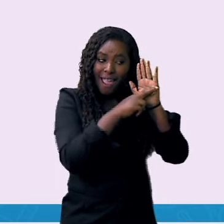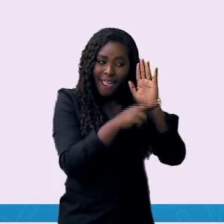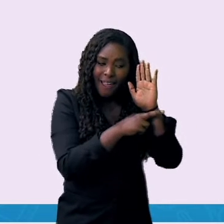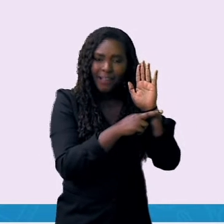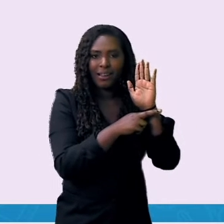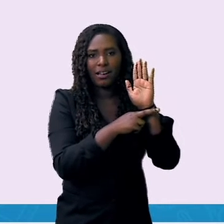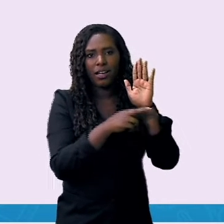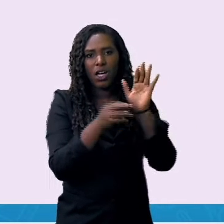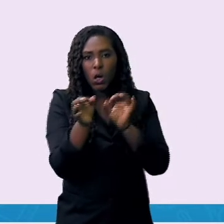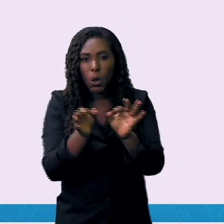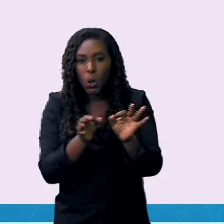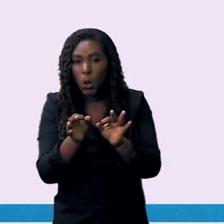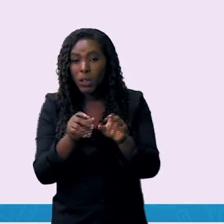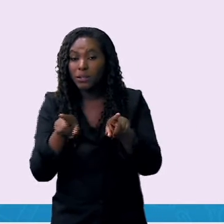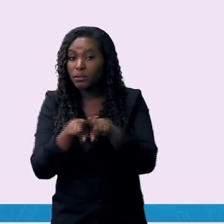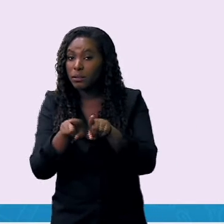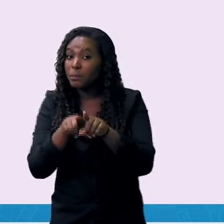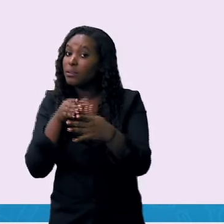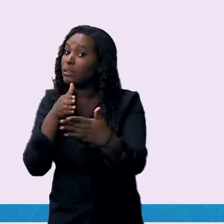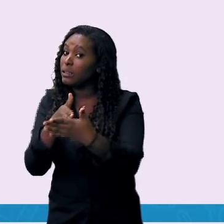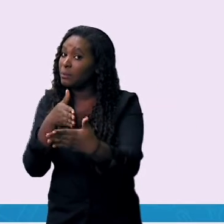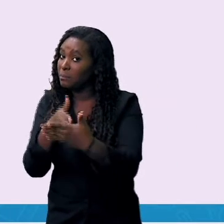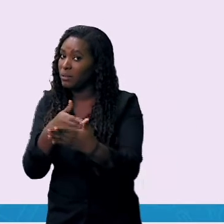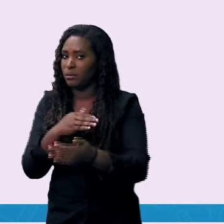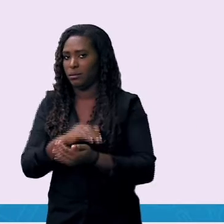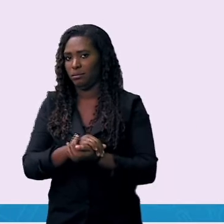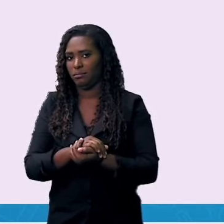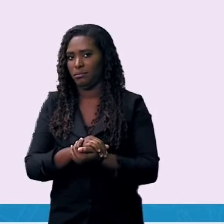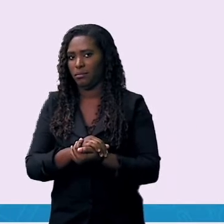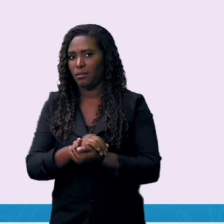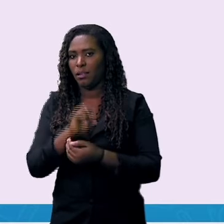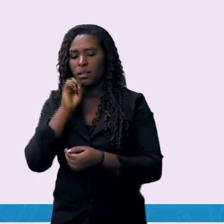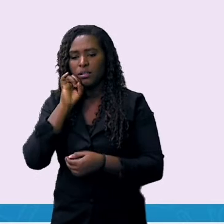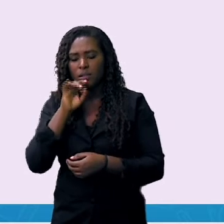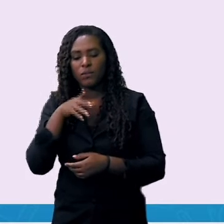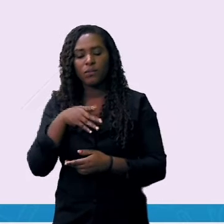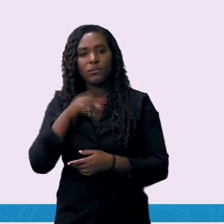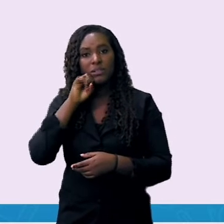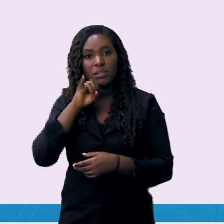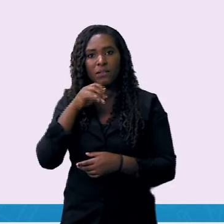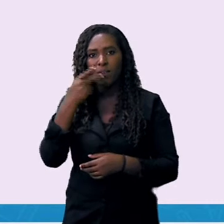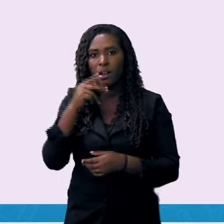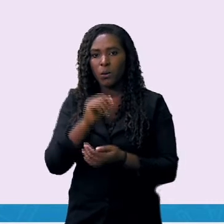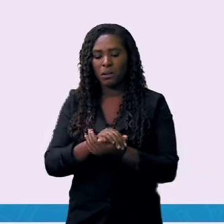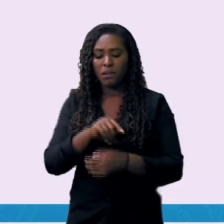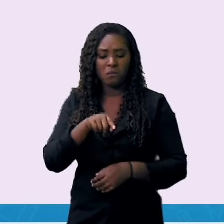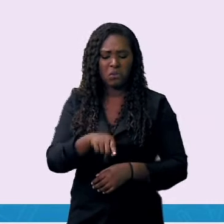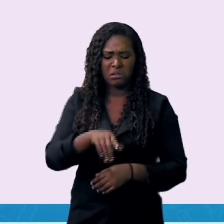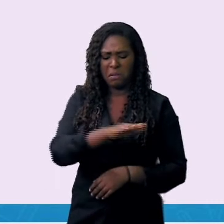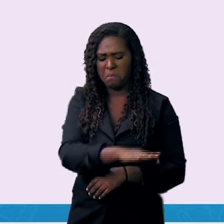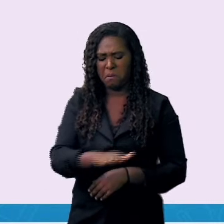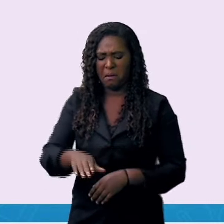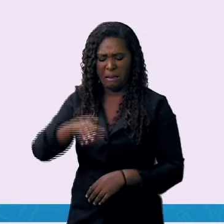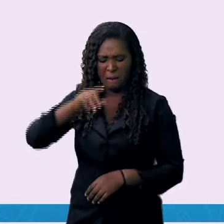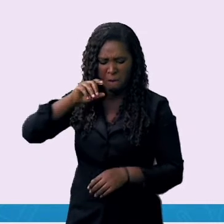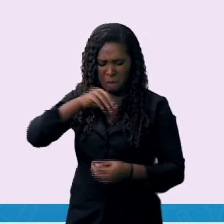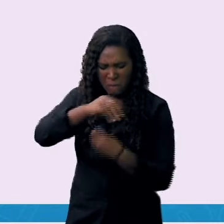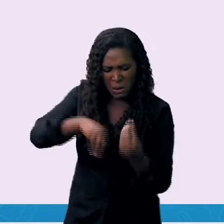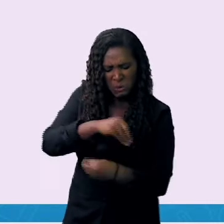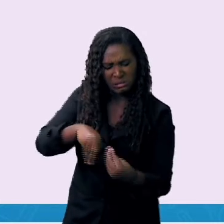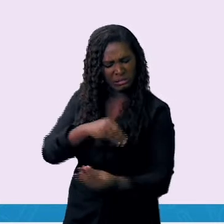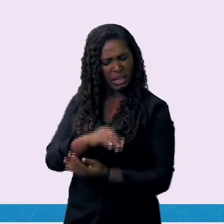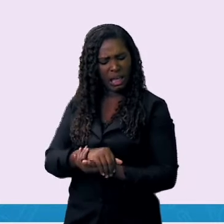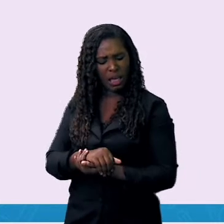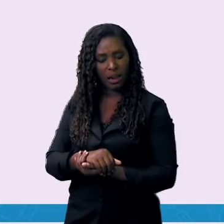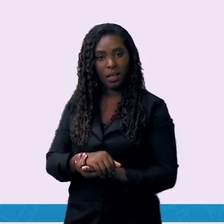ensinar estratégias e de integrar a criança na rotina de arrumação da casa. A criança precisa